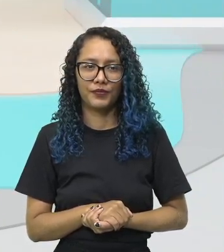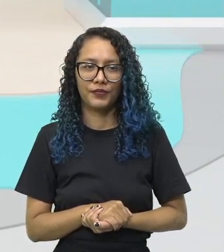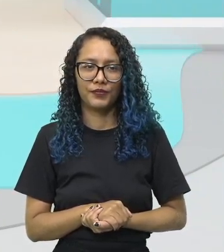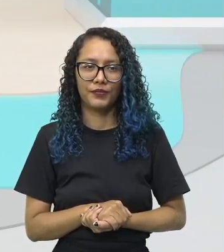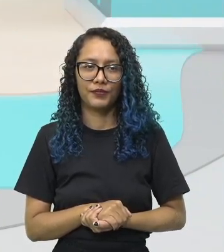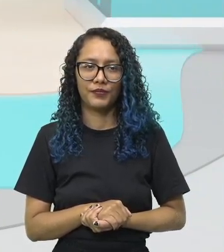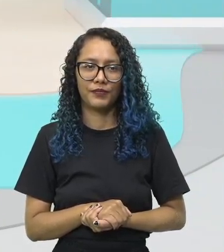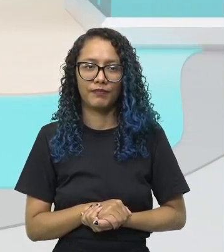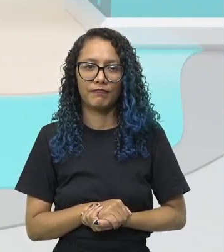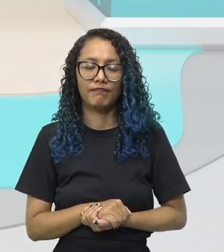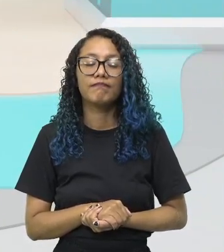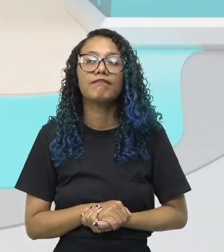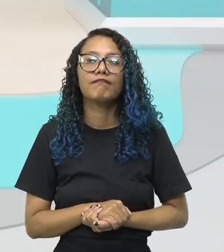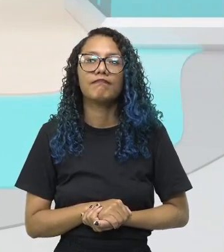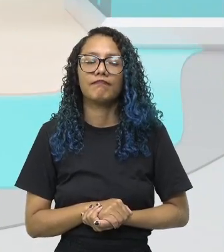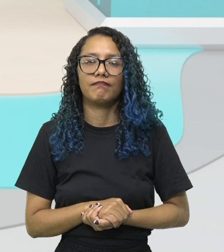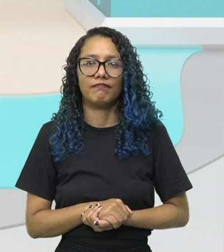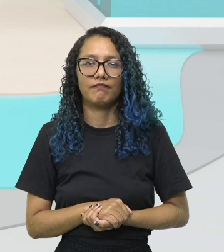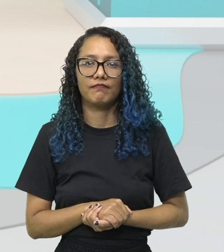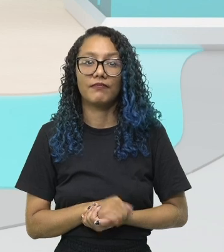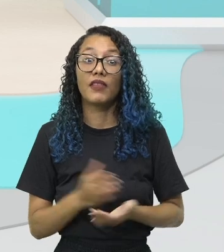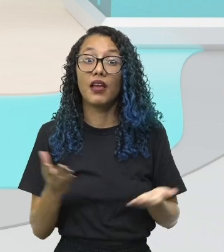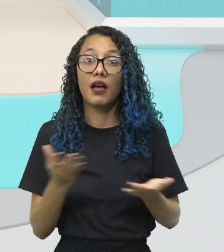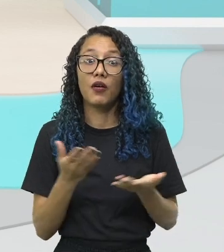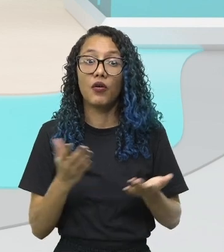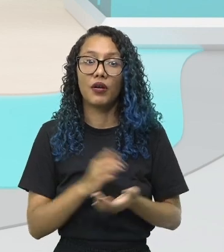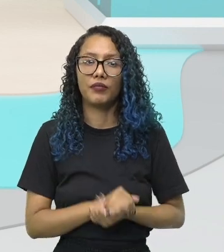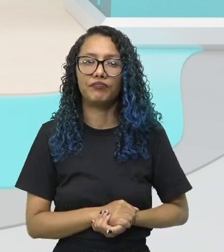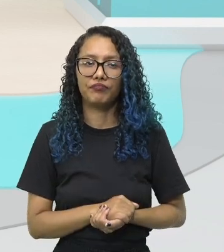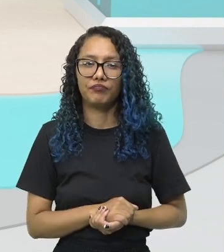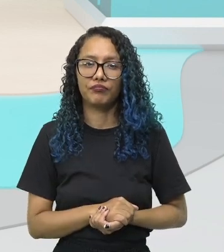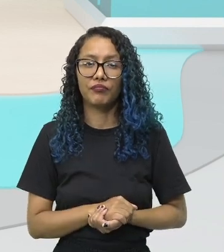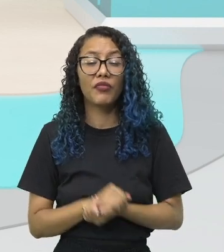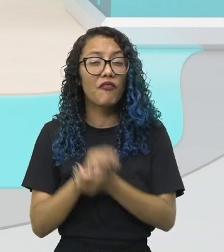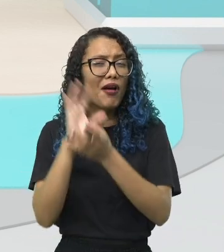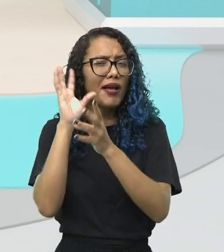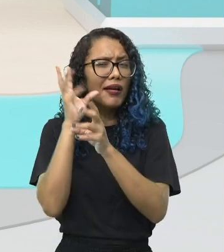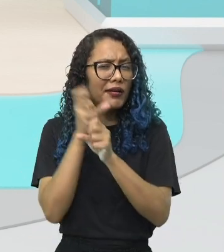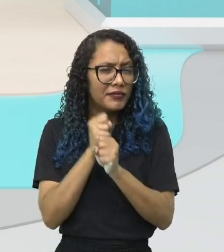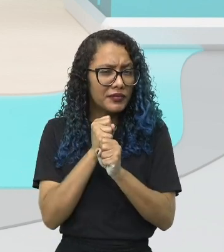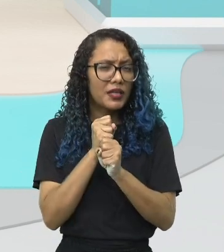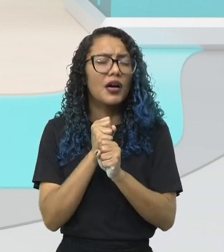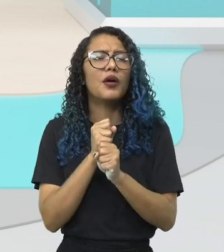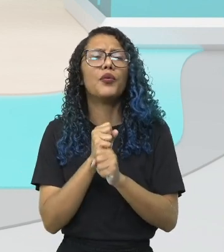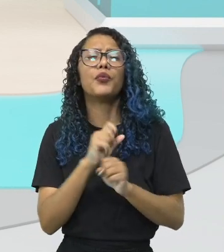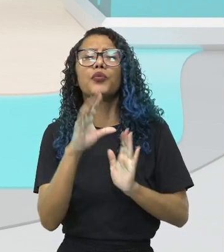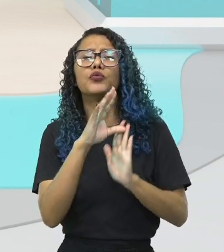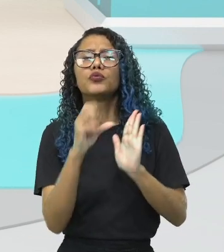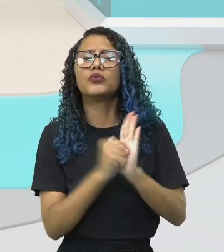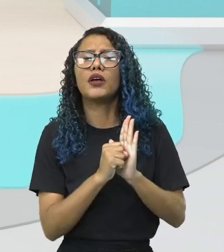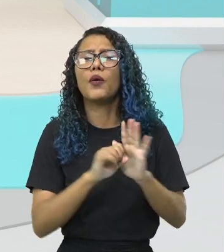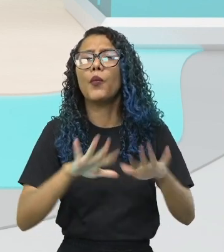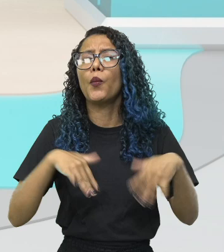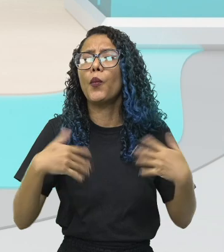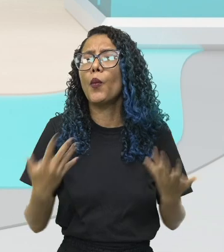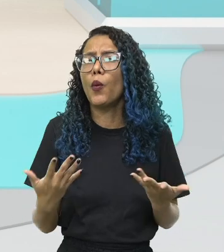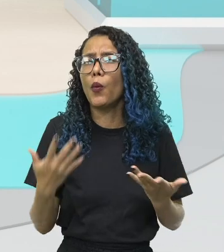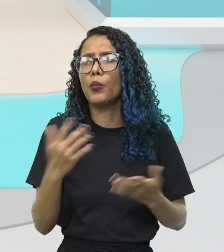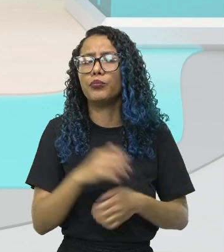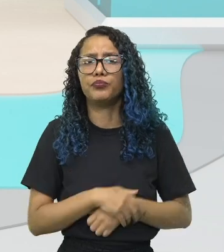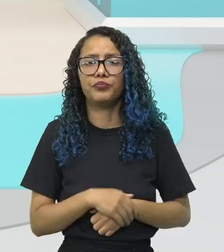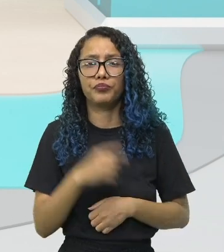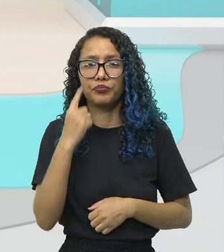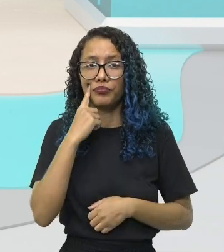Muito bem, então agora nós vamos o quê? Lembrar quais são os sinais. Né? Vamos começar aí, ó.